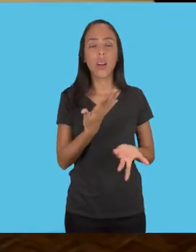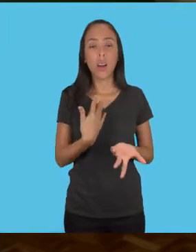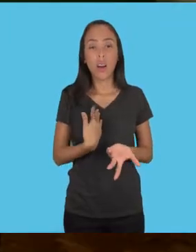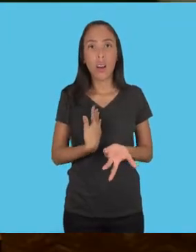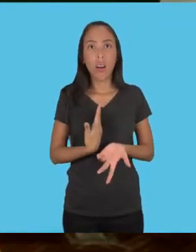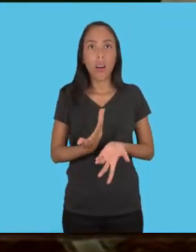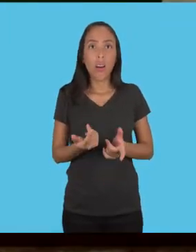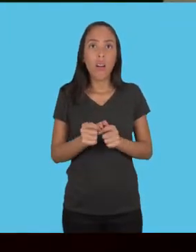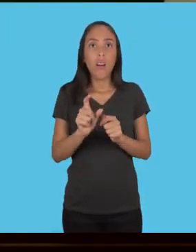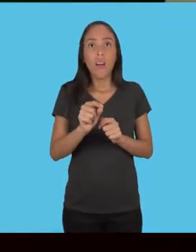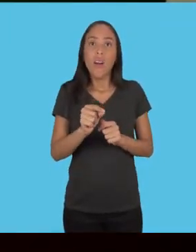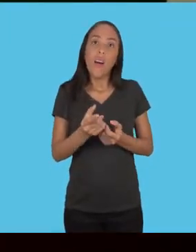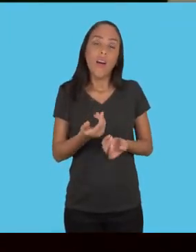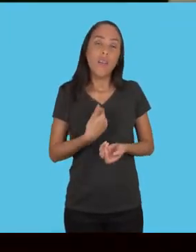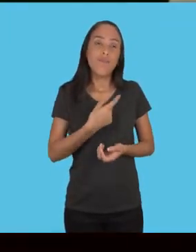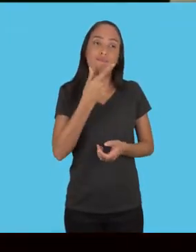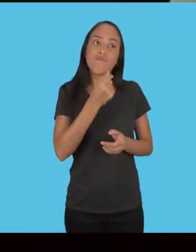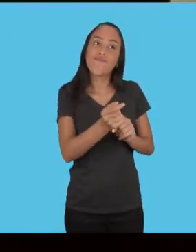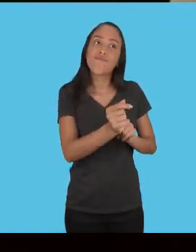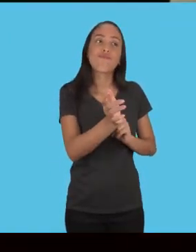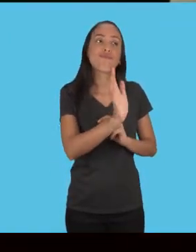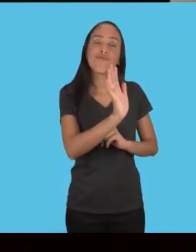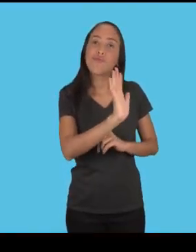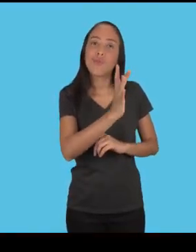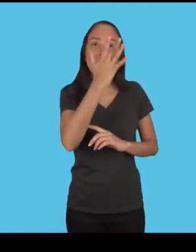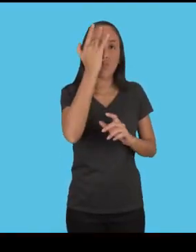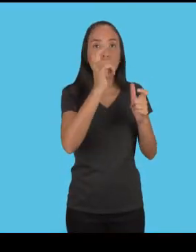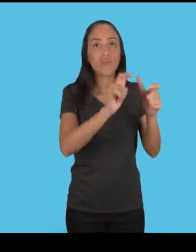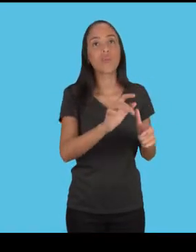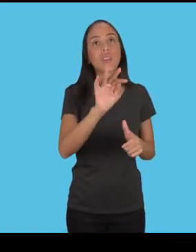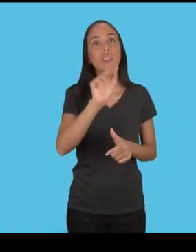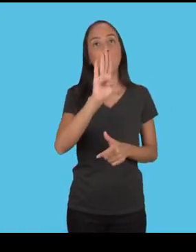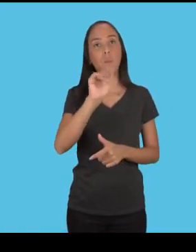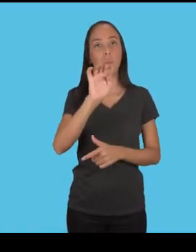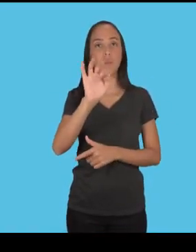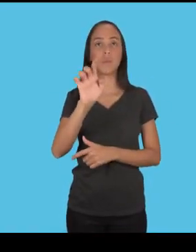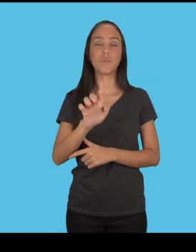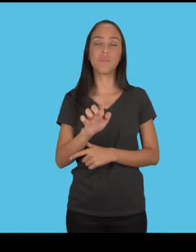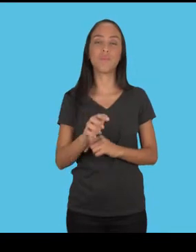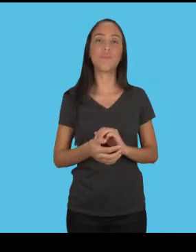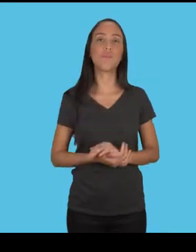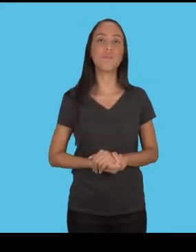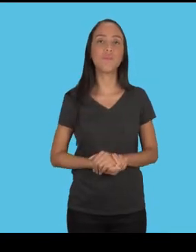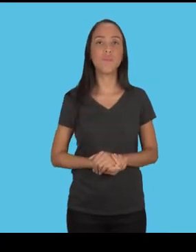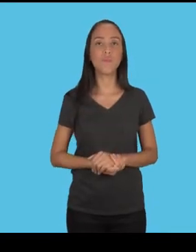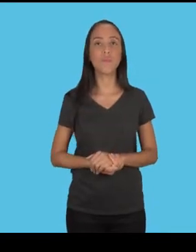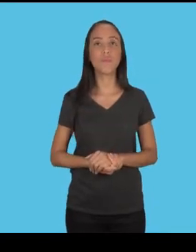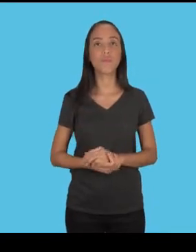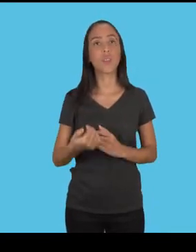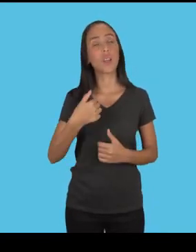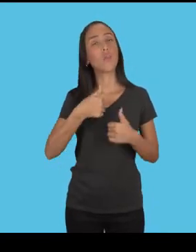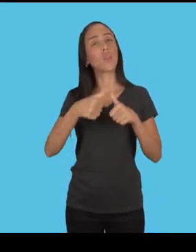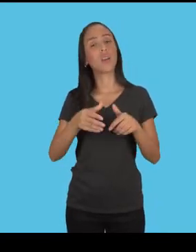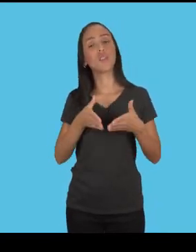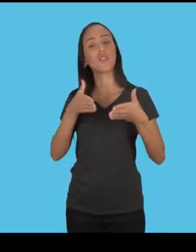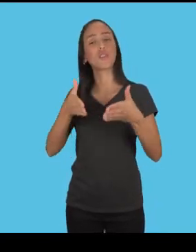que me despedir do pessoal de Taubaté. Eu estava chegando em casa naquele momento